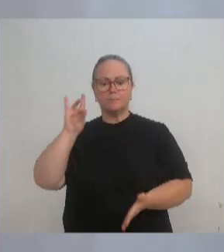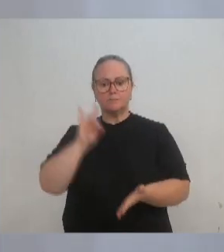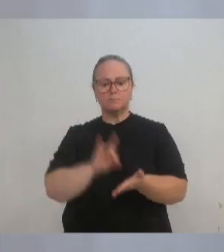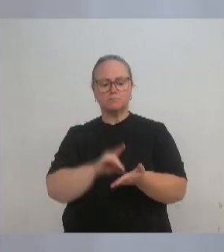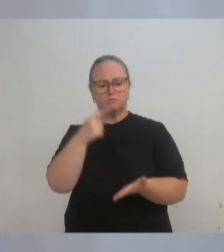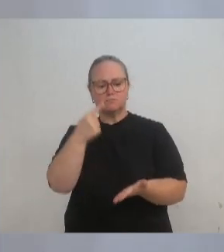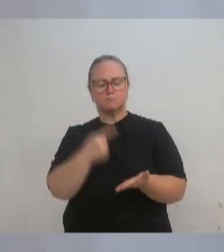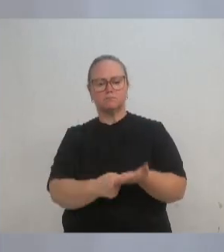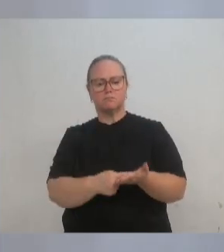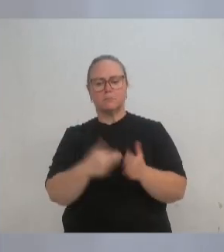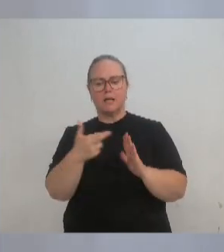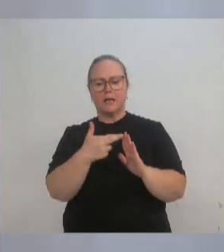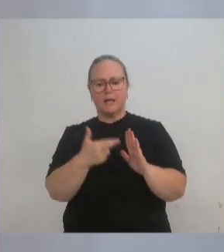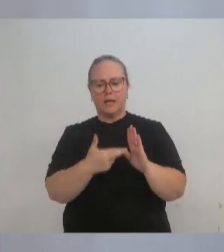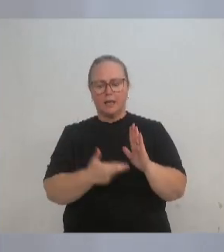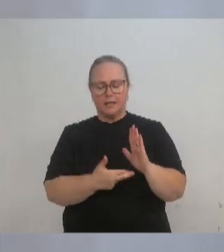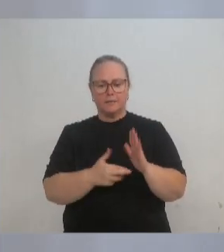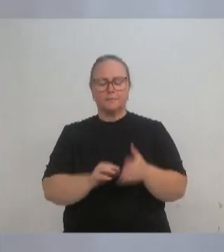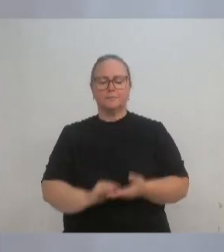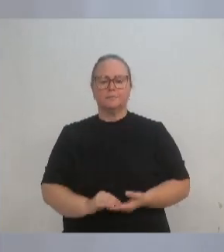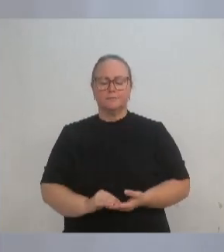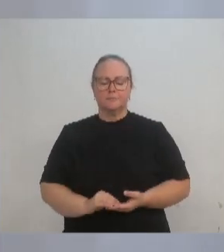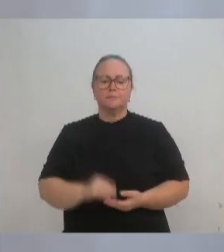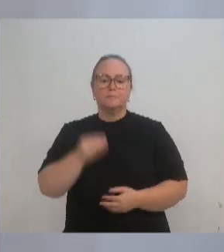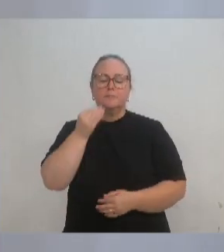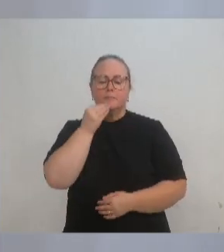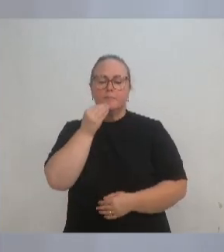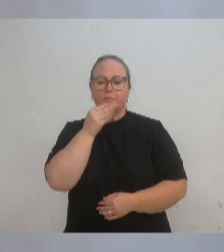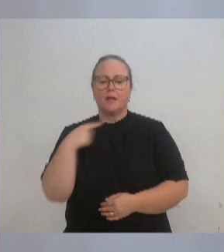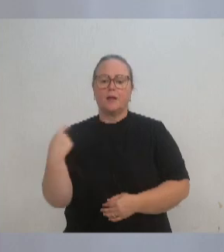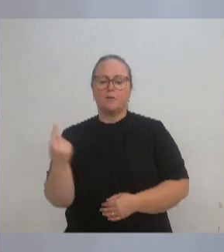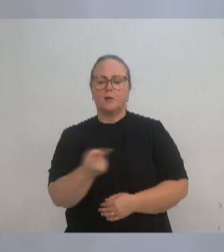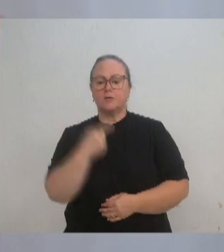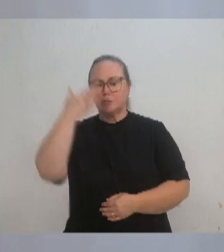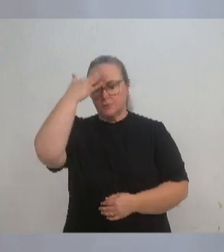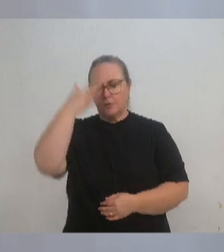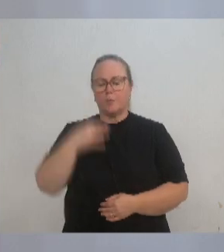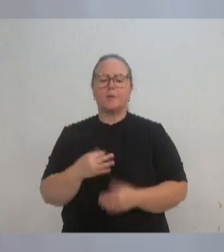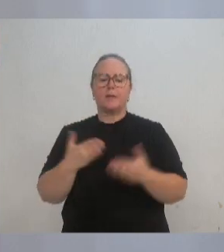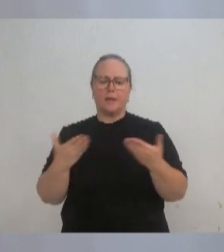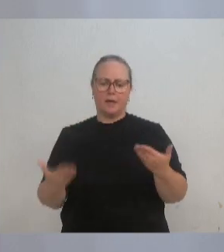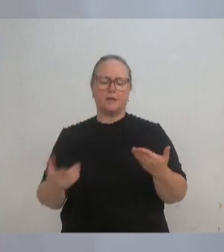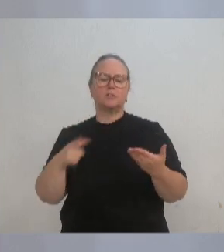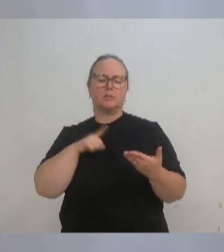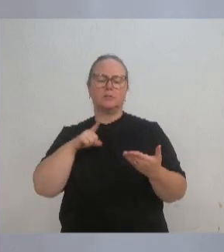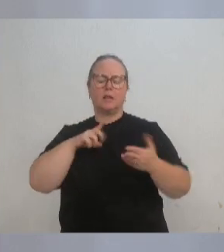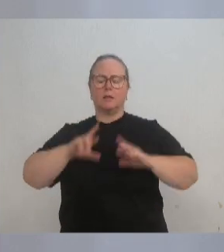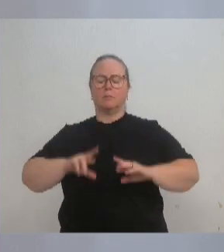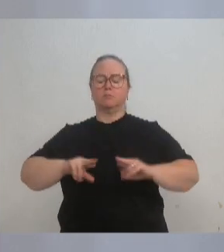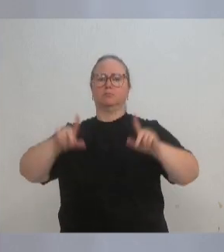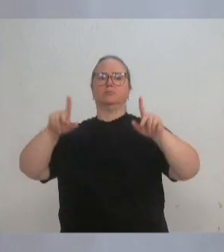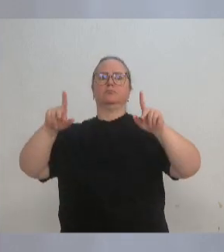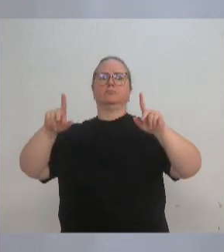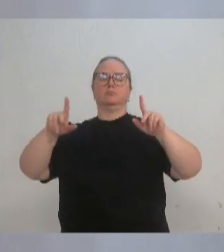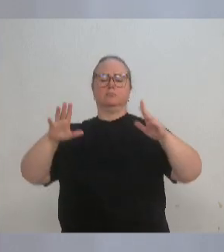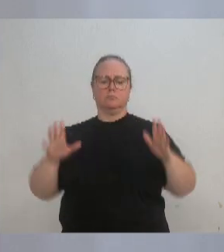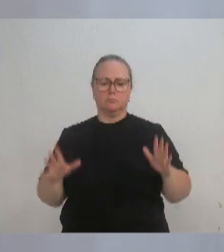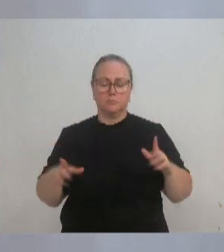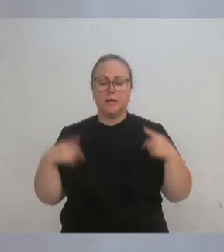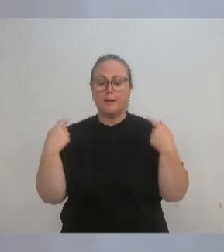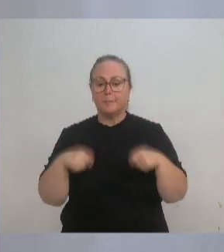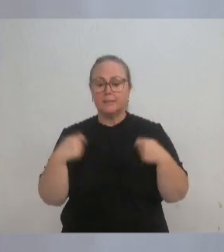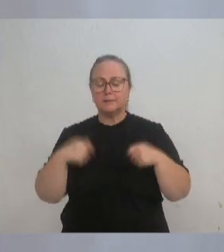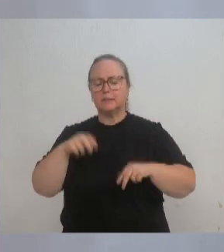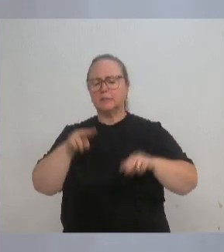essa regra. Obviamente, nós entendemos muitas vezes que existem discrepâncias, vereador Nazato, que devem ser analisadas. Ninguém